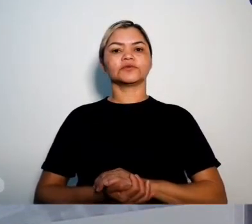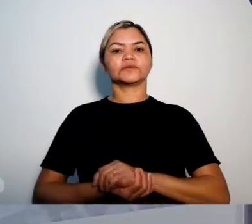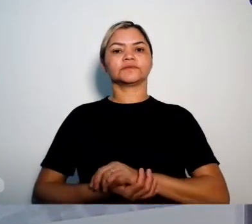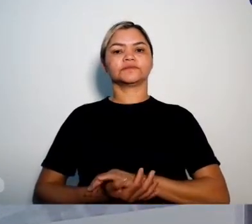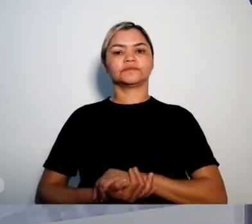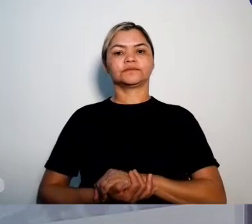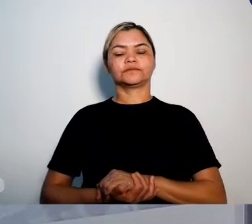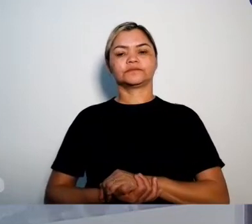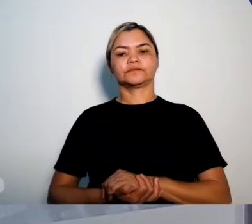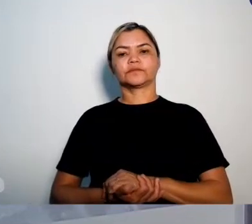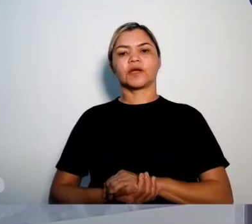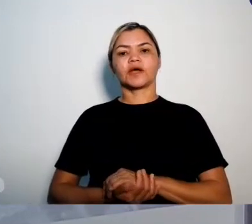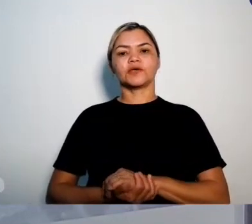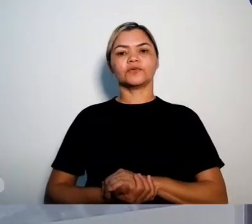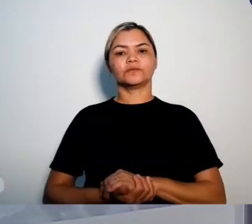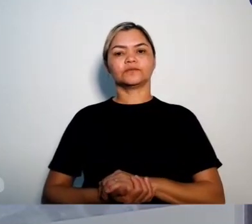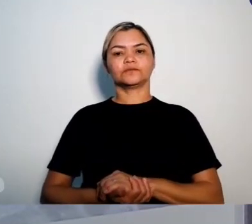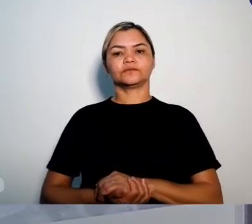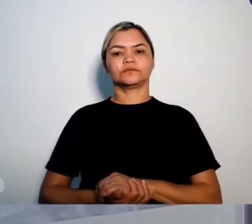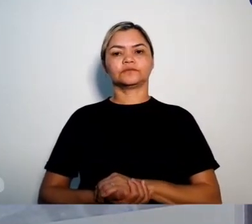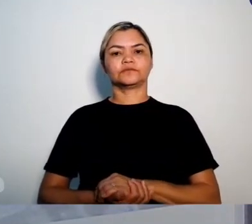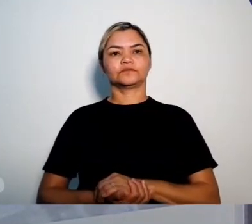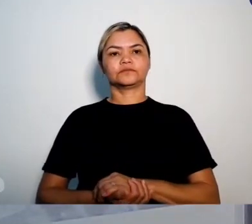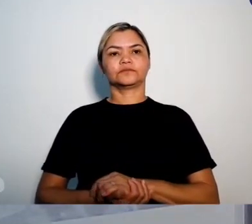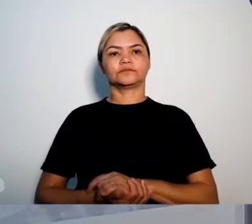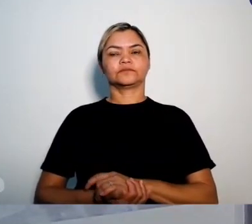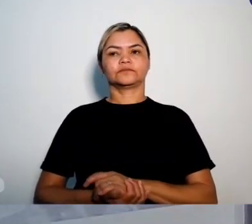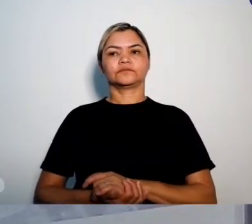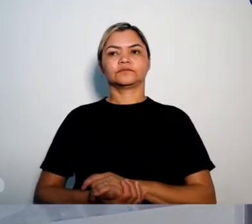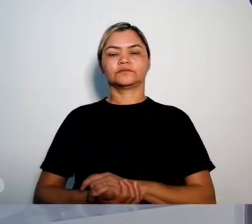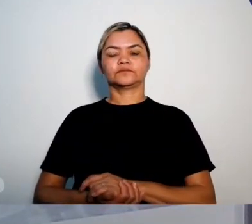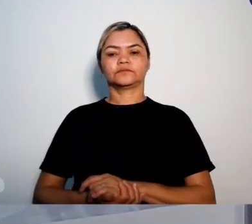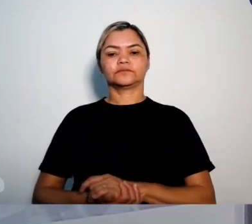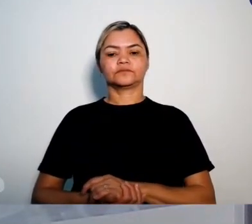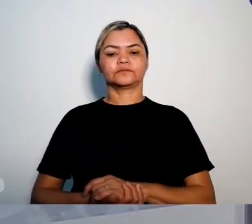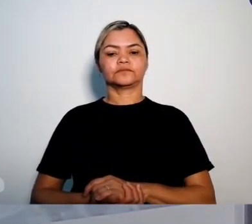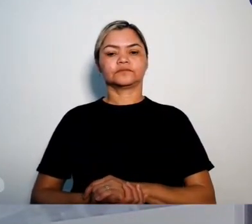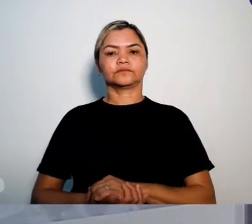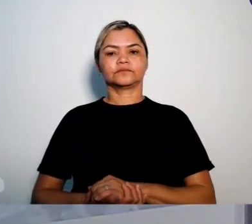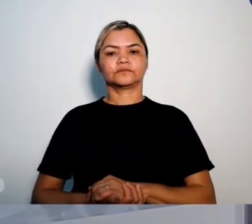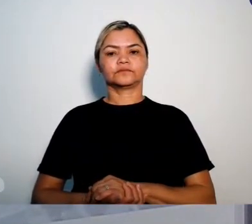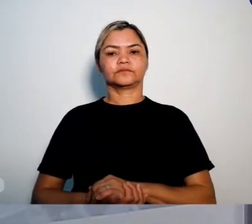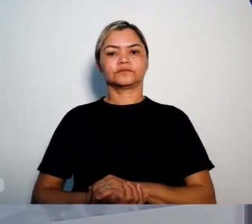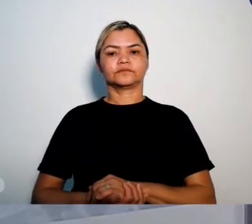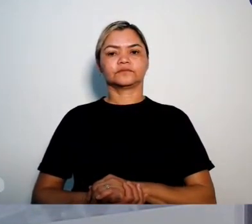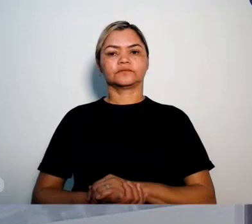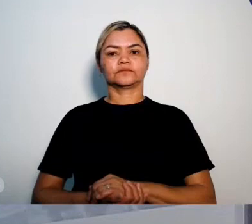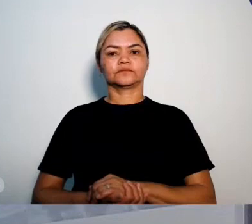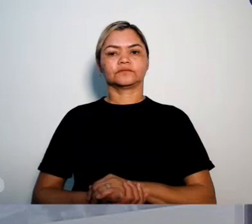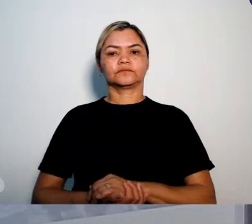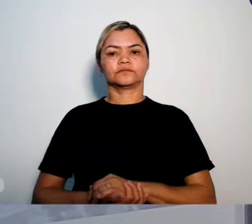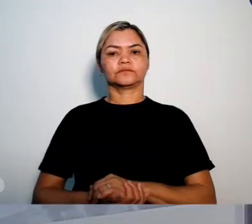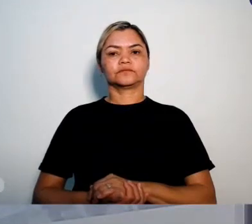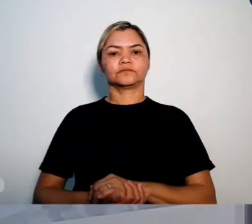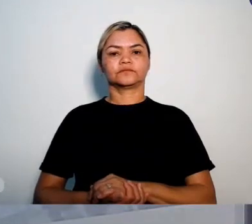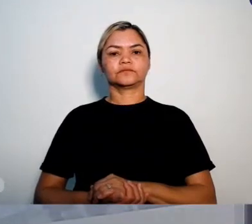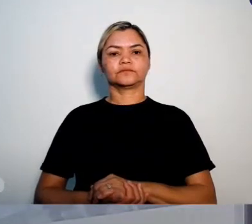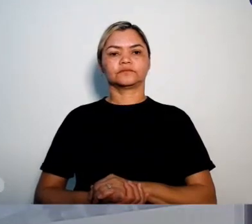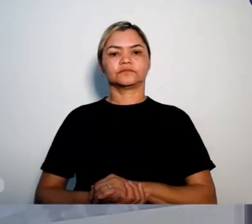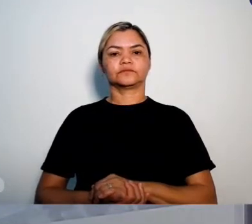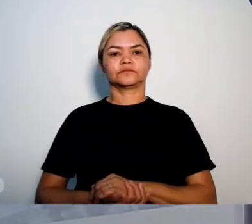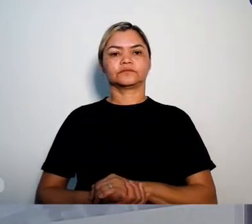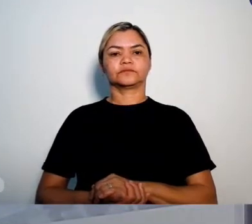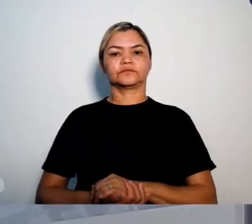isso limita alguns projetos de lei que muitos vereadores talvez teriam vontade de fazer. Né?